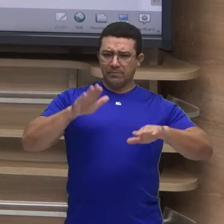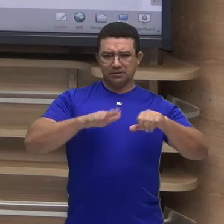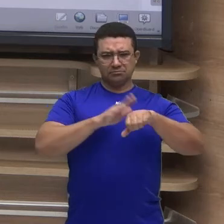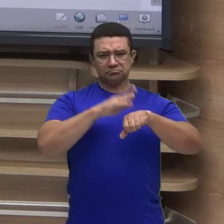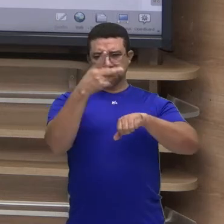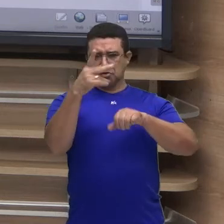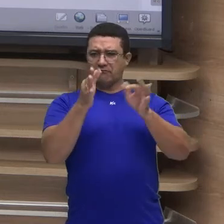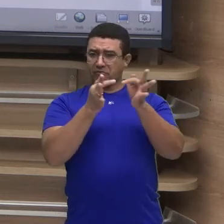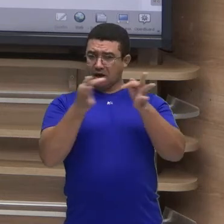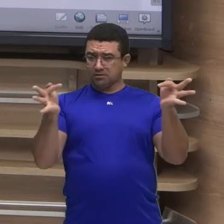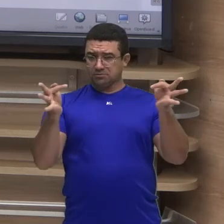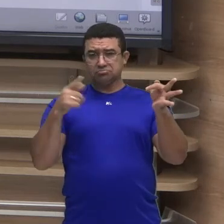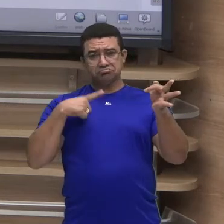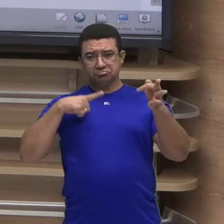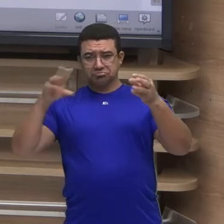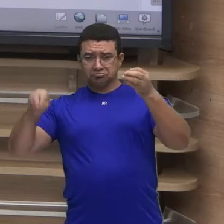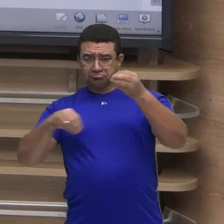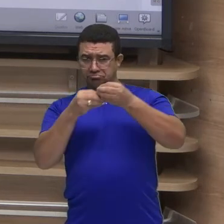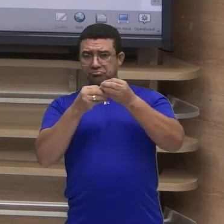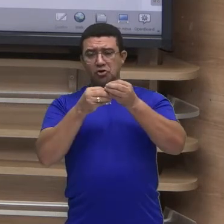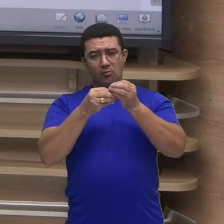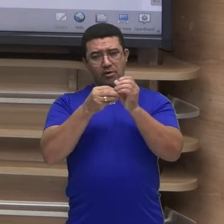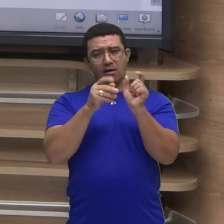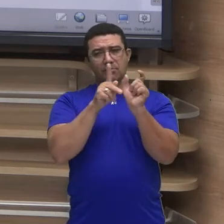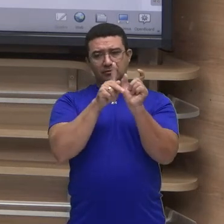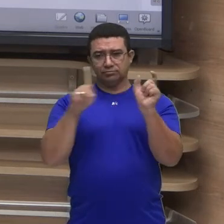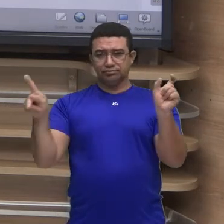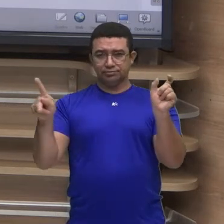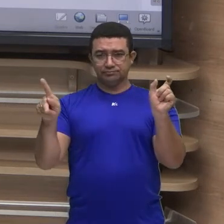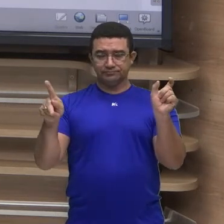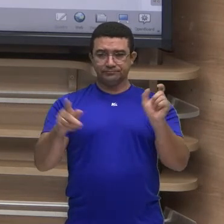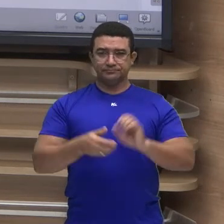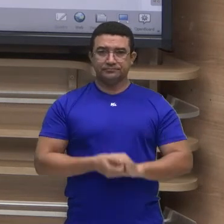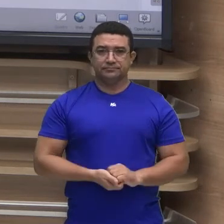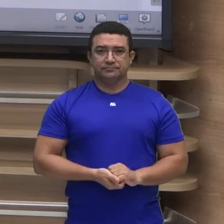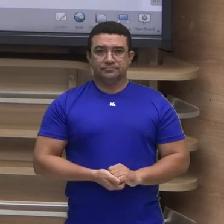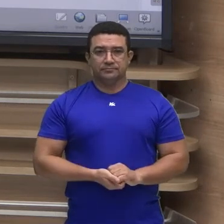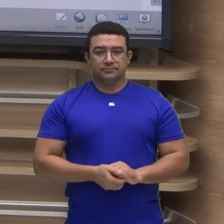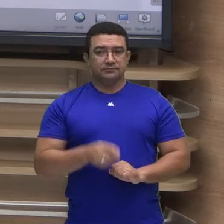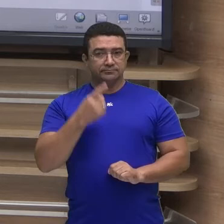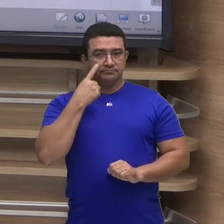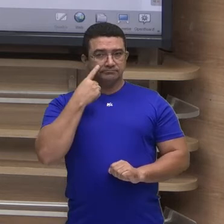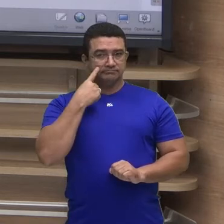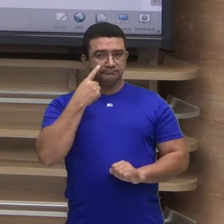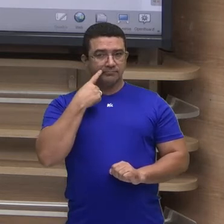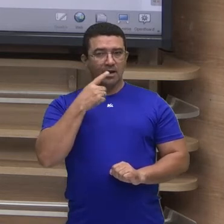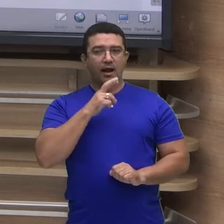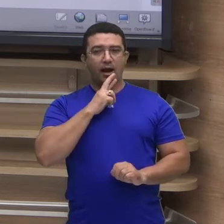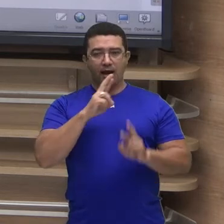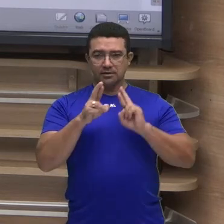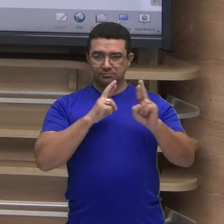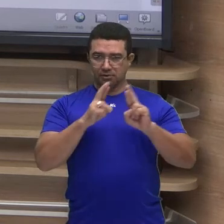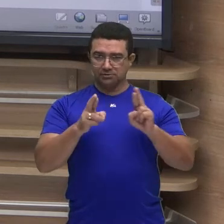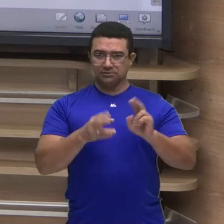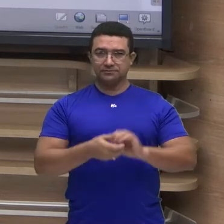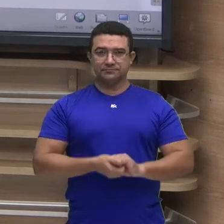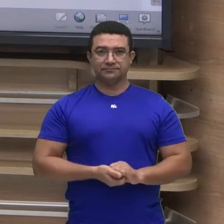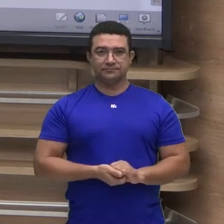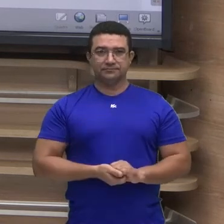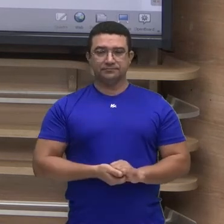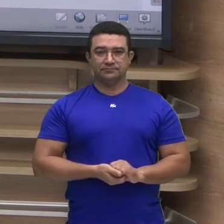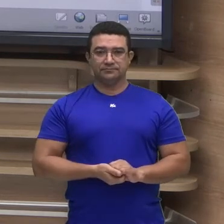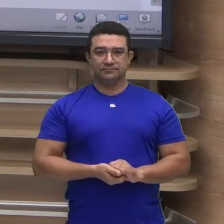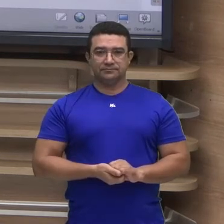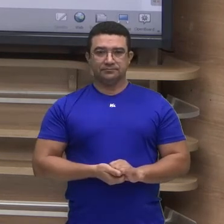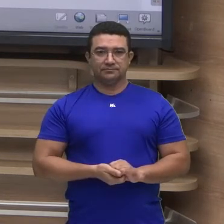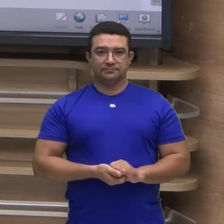vai ter complemento ou não, certo? Então, vou dar uma olhada aqui, o que vocês responderam aqui junto comigo, né? Quem que foi que puxou